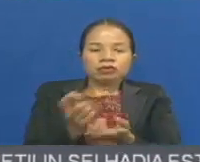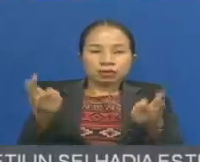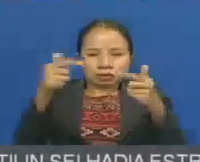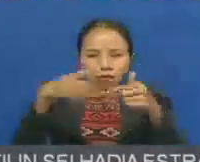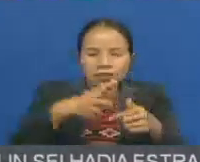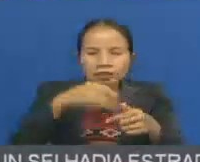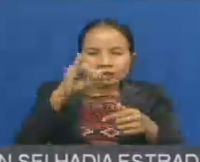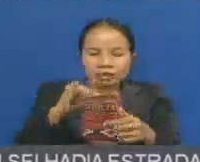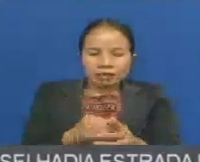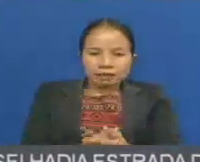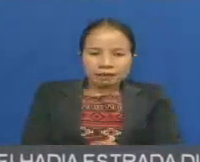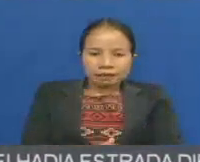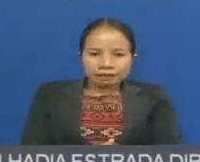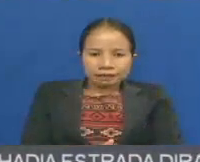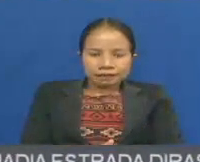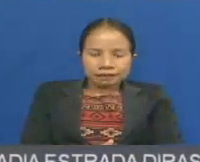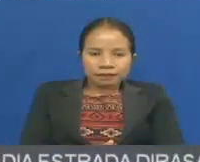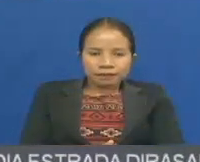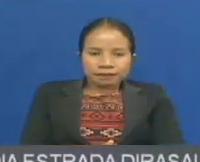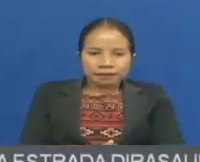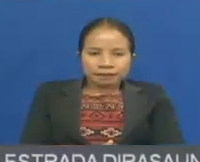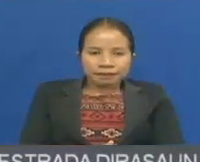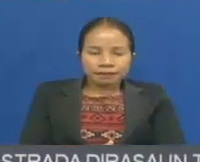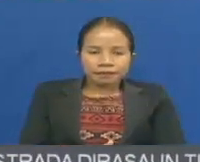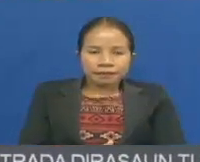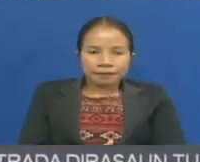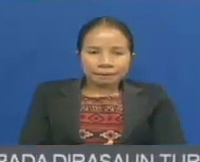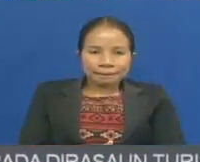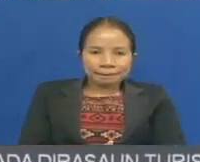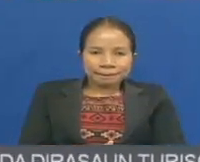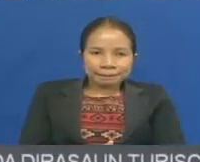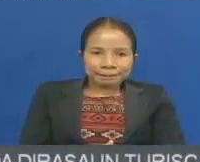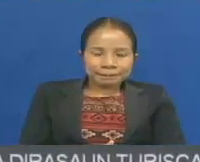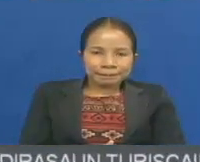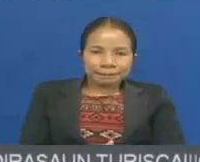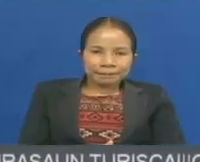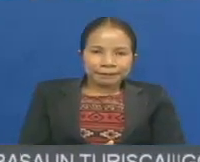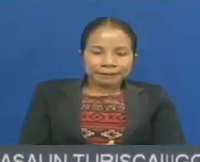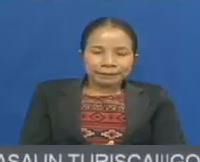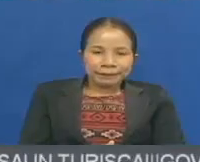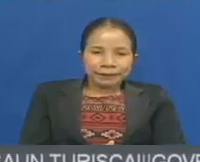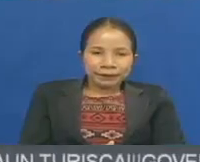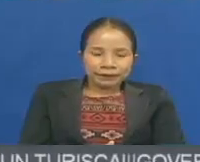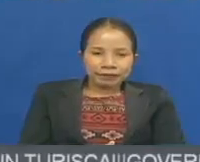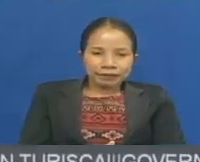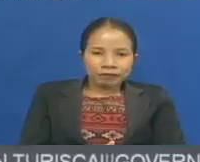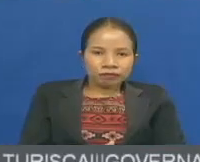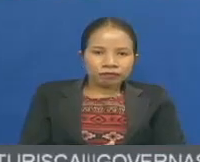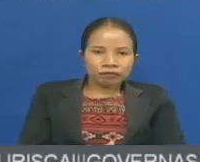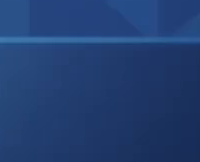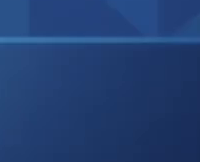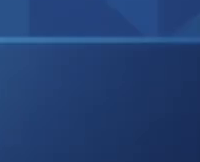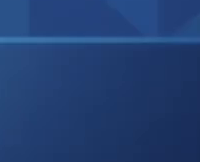Badili. Rússia Oekusi, João Aníbal, Delcio de Jesus, hato reportagem ba jornal Eleição.